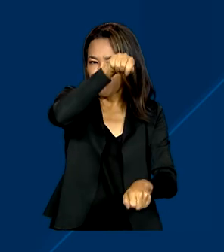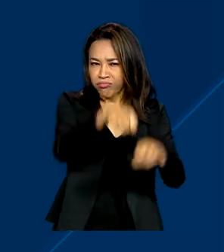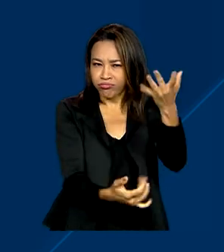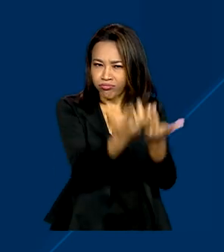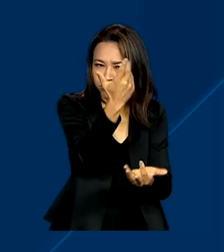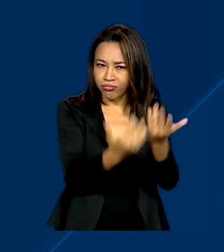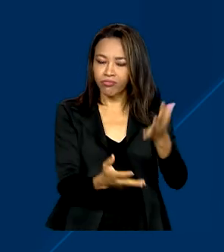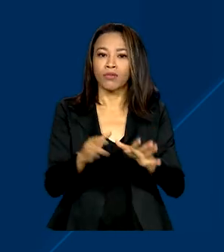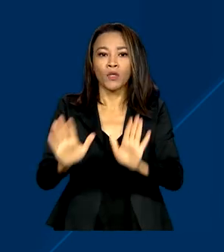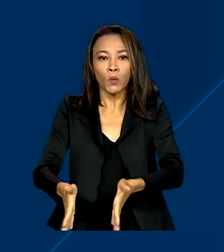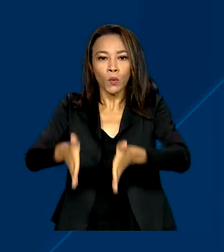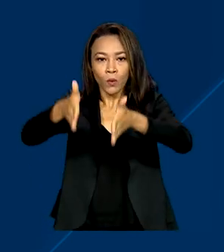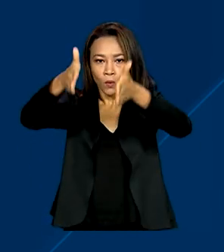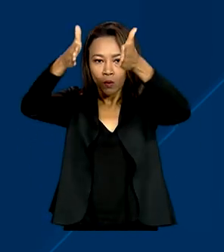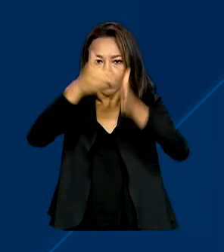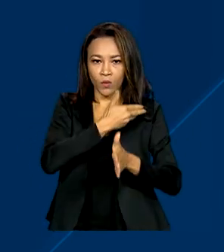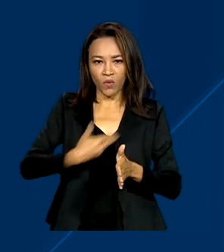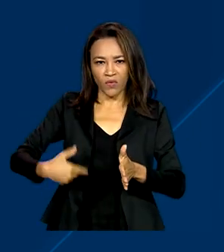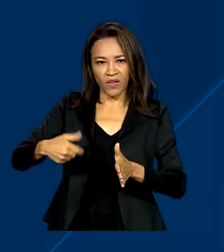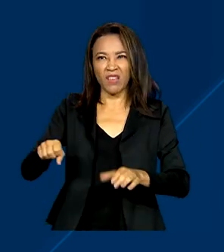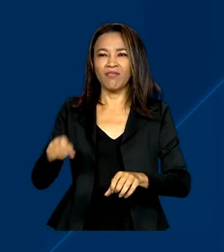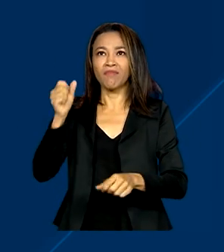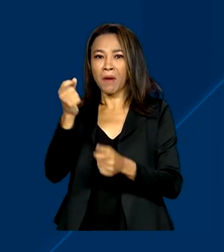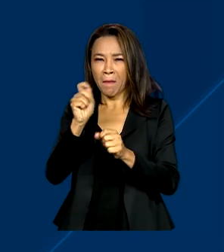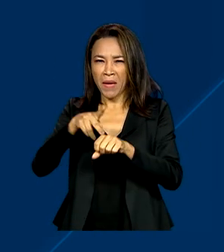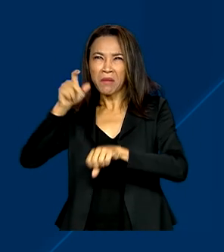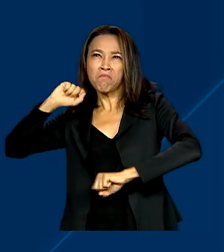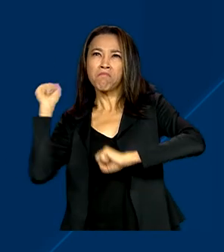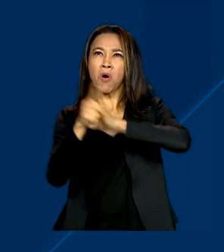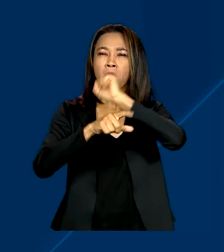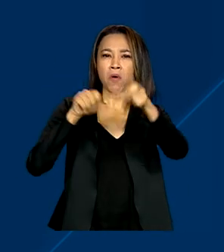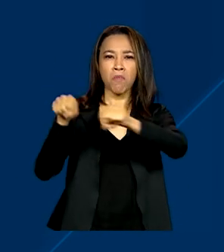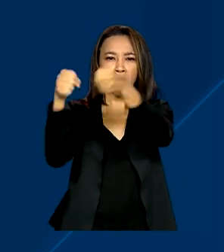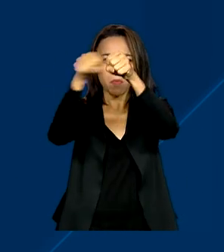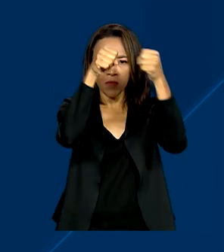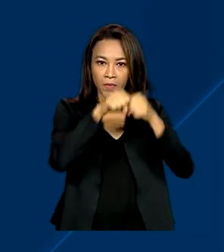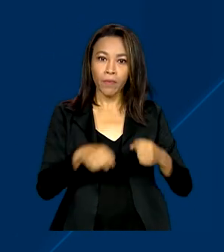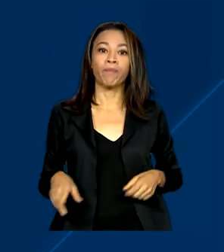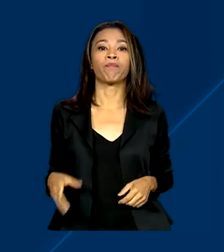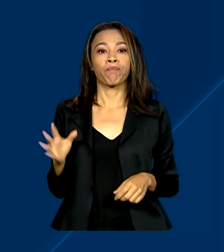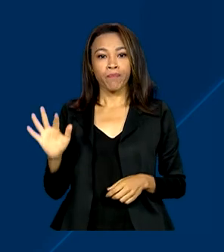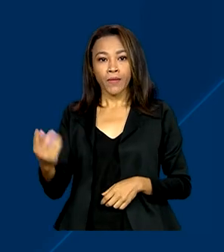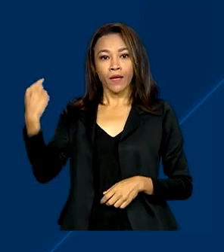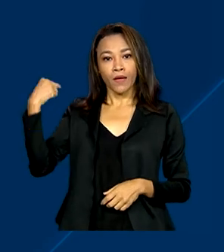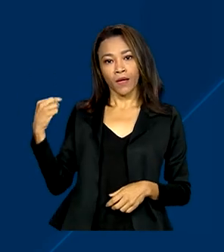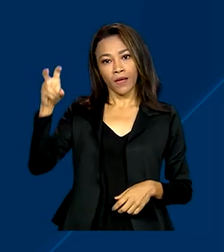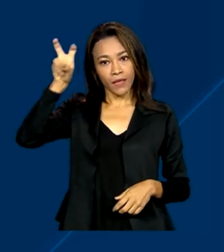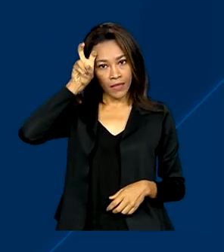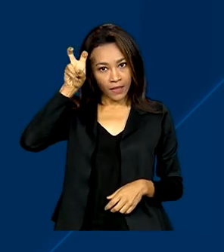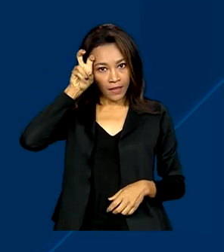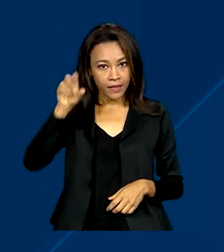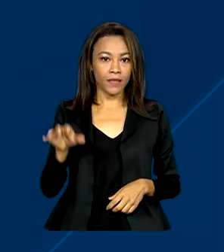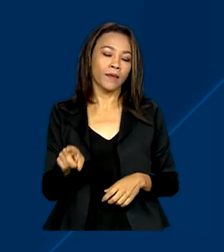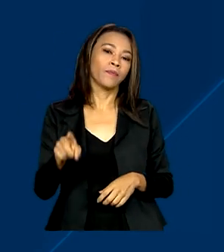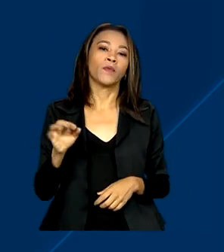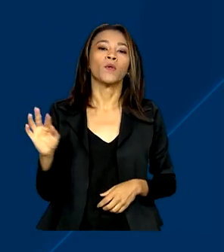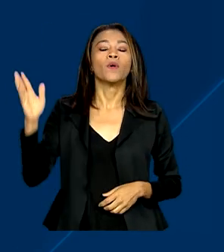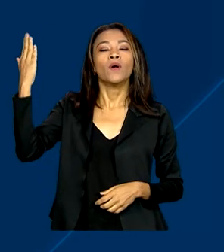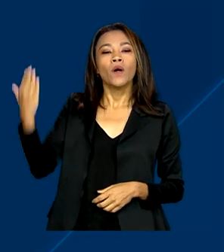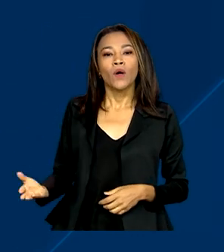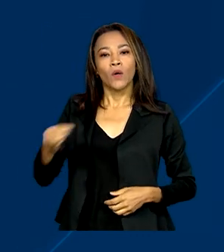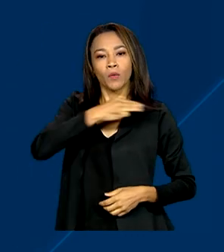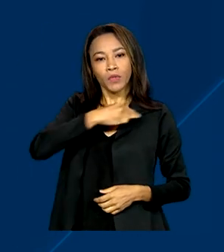prédios públicos depredados. Na quarta-feira, dia 15, o ministro Flávio Dino autorizou a atuação da Força de